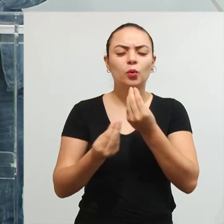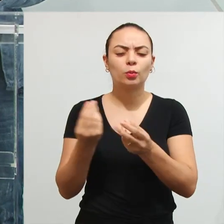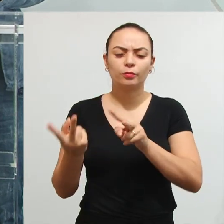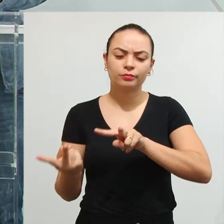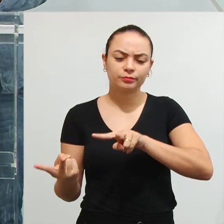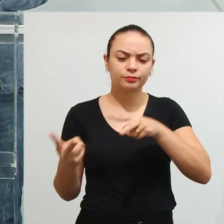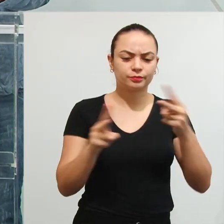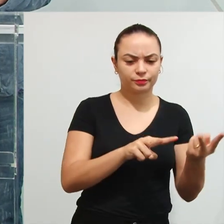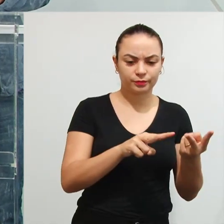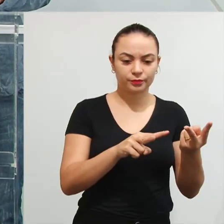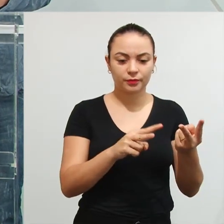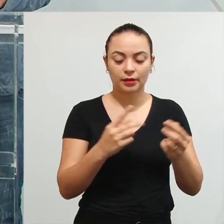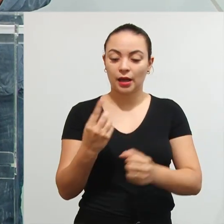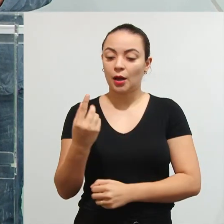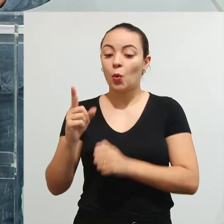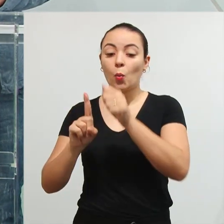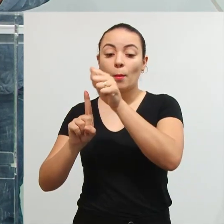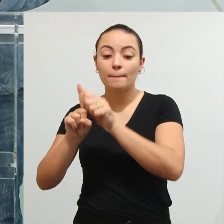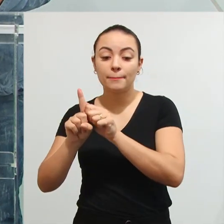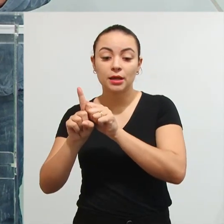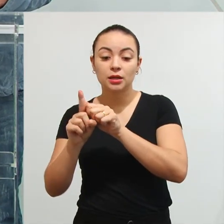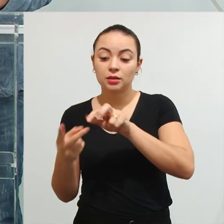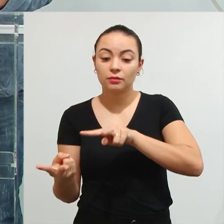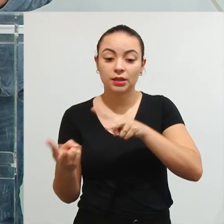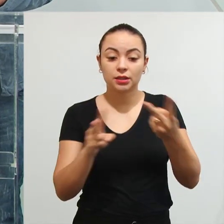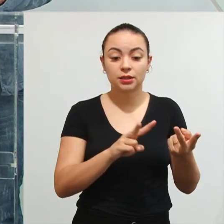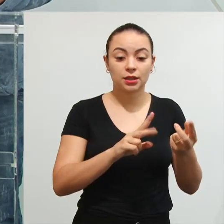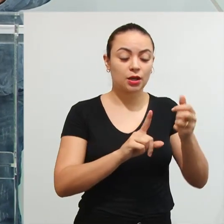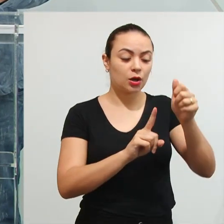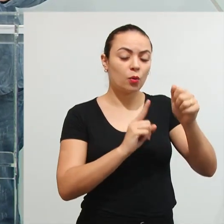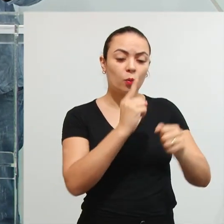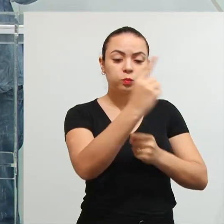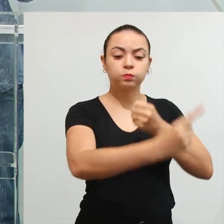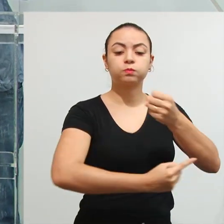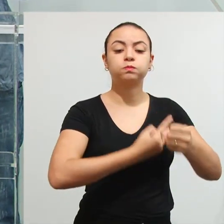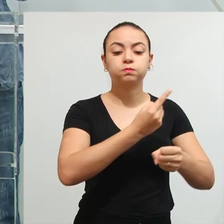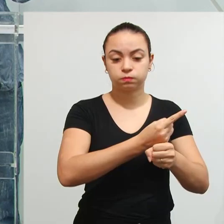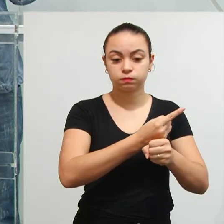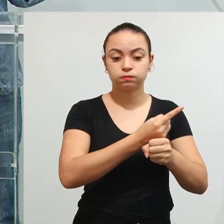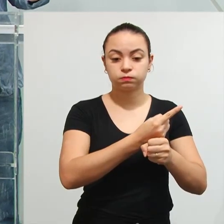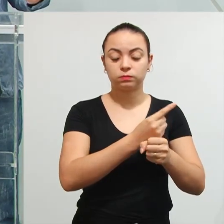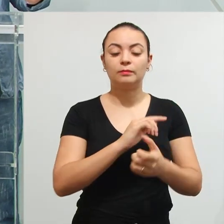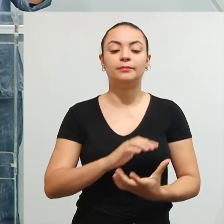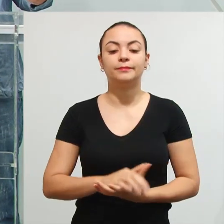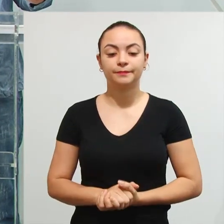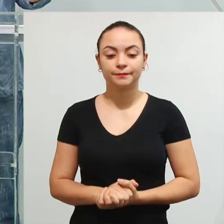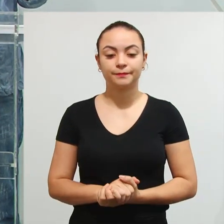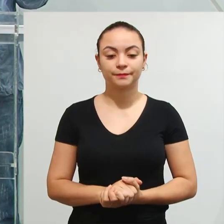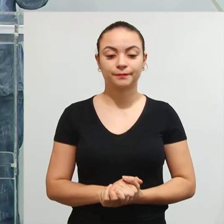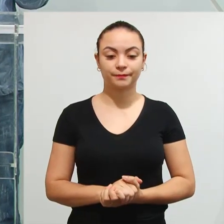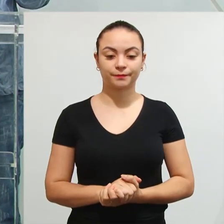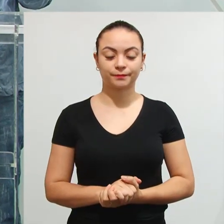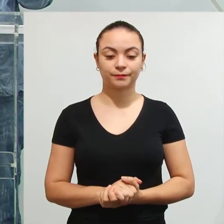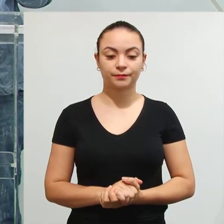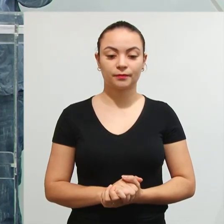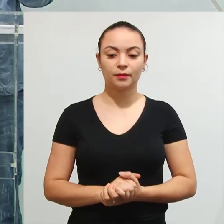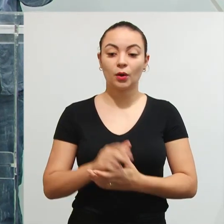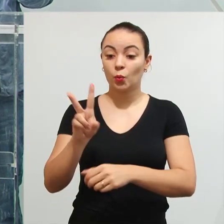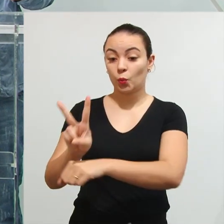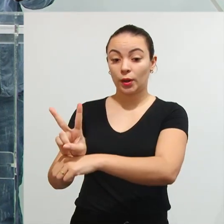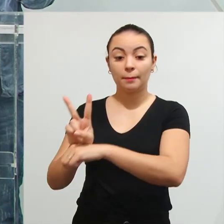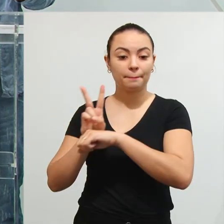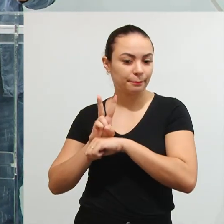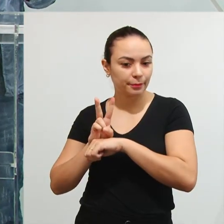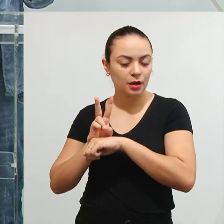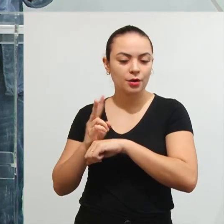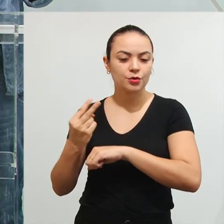seja necessário, por exemplo, uma situação de empréstimo que estava cotada a uma taxa anual e você só resolveu ficar, por exemplo,